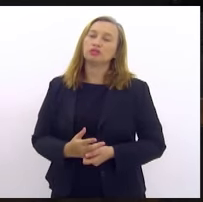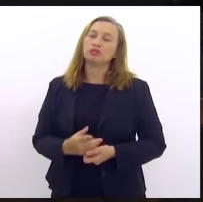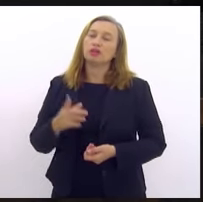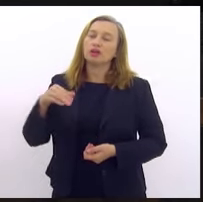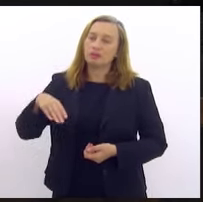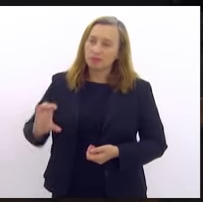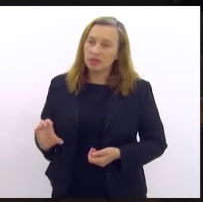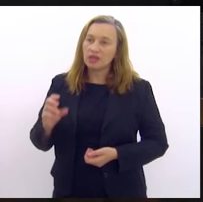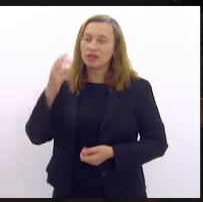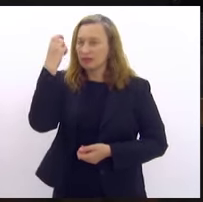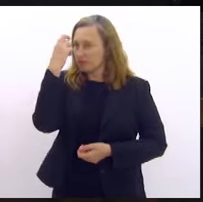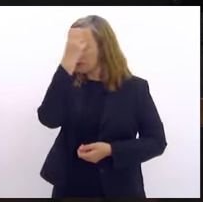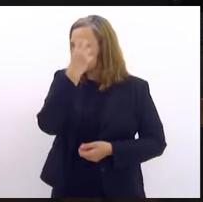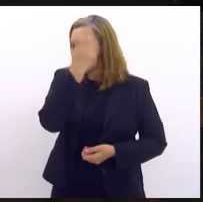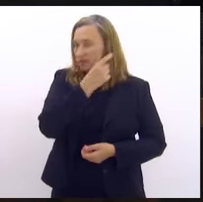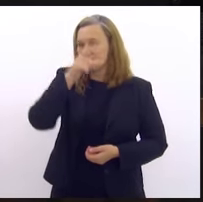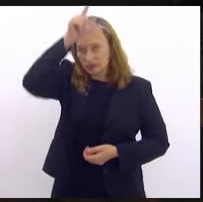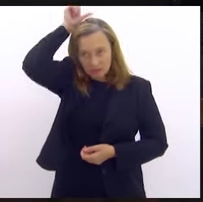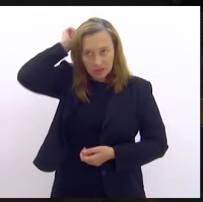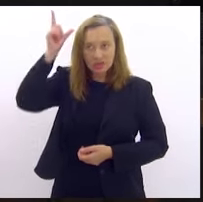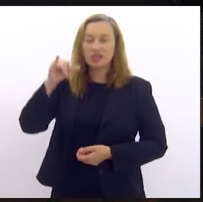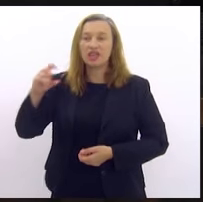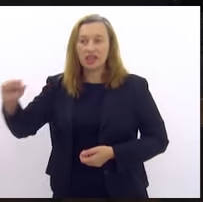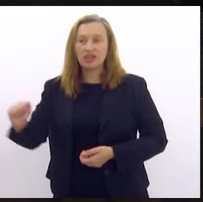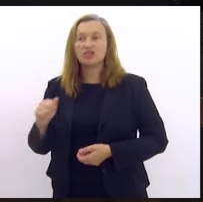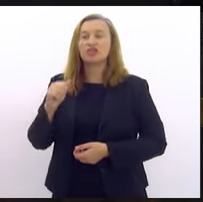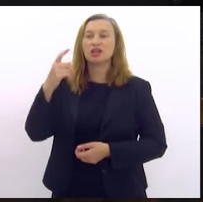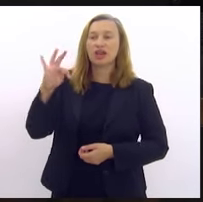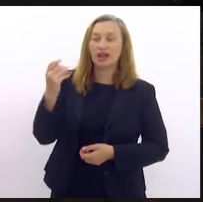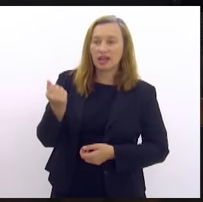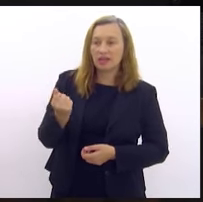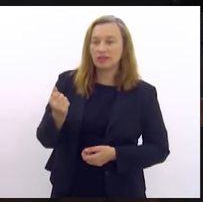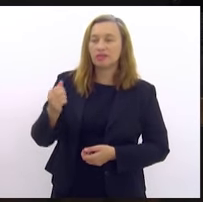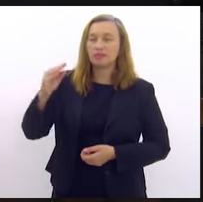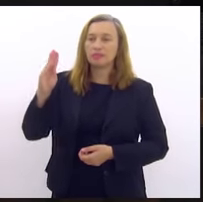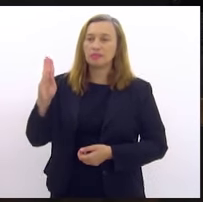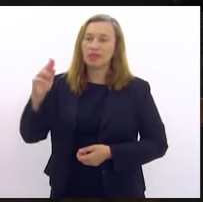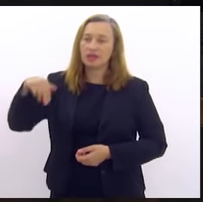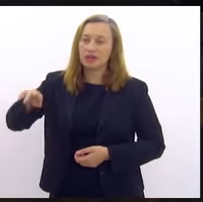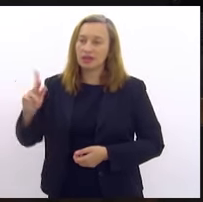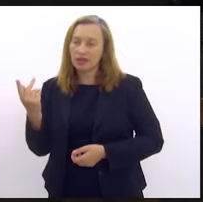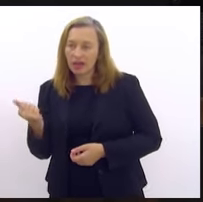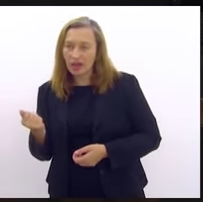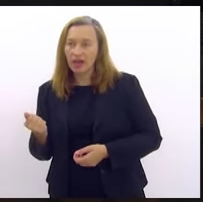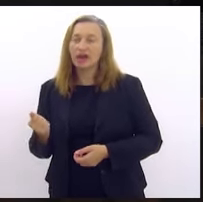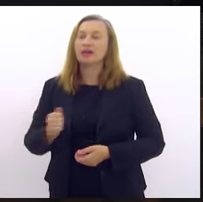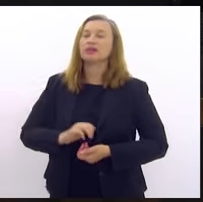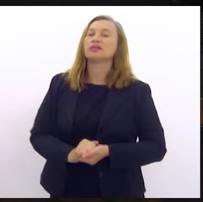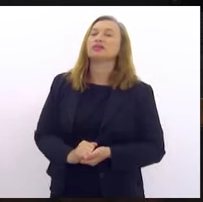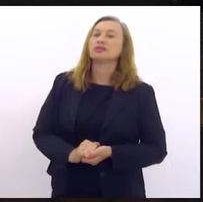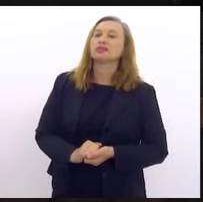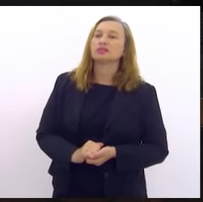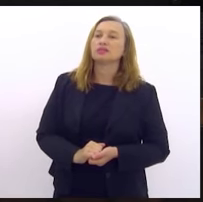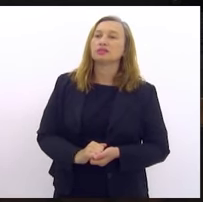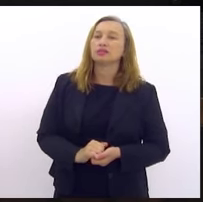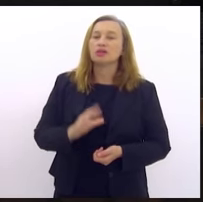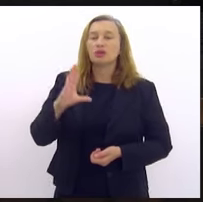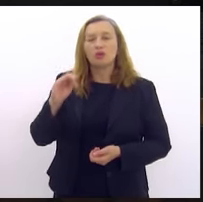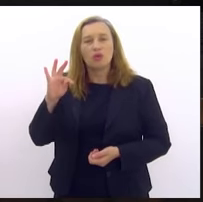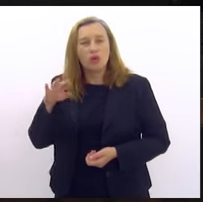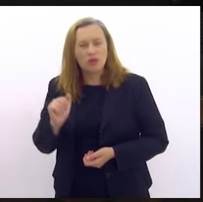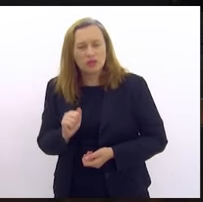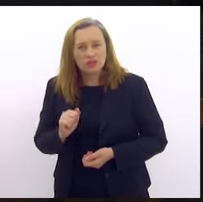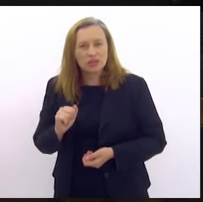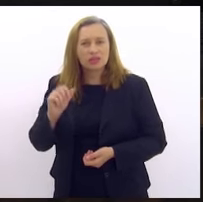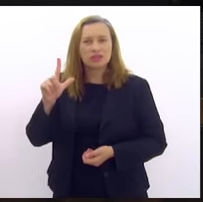Mink, Verônica Lima, Luiz Paulo, Índia Armelau, Carlinhos BNH, Andrezinho Siciliano, que institui a cota de tela estadual que